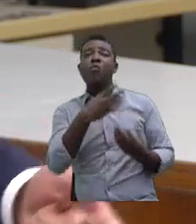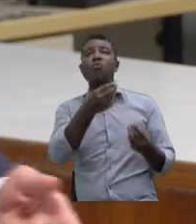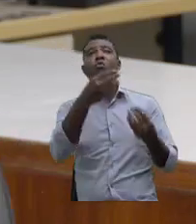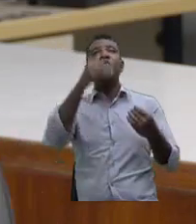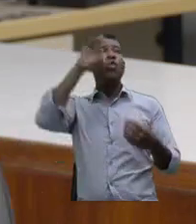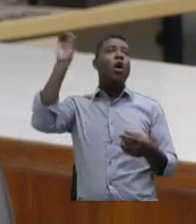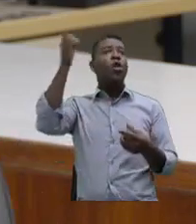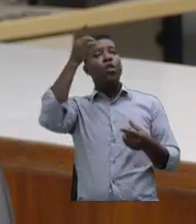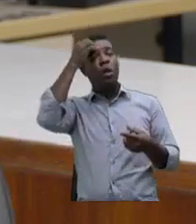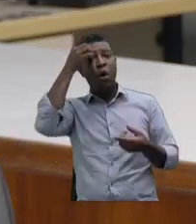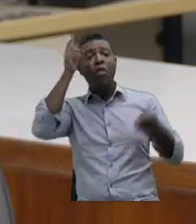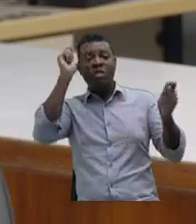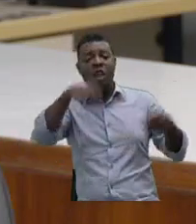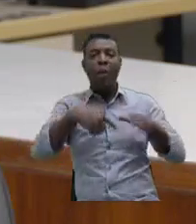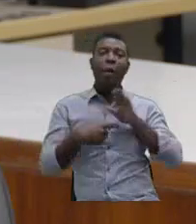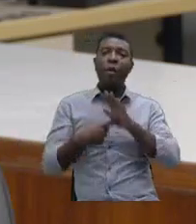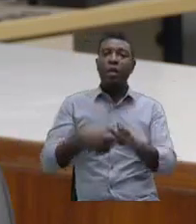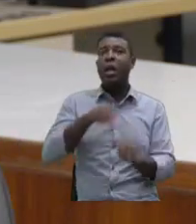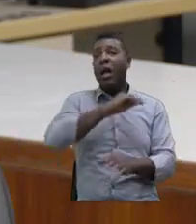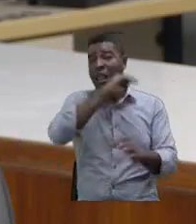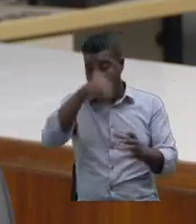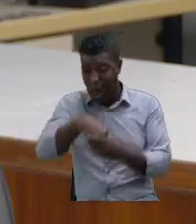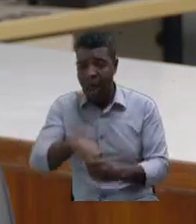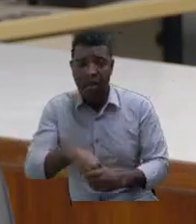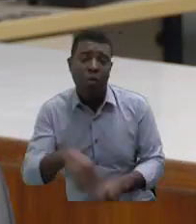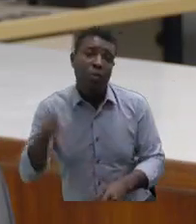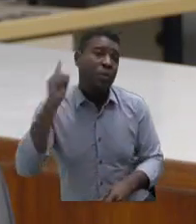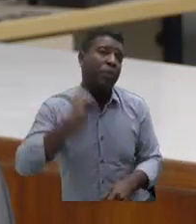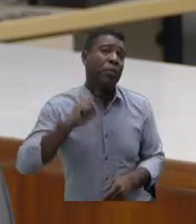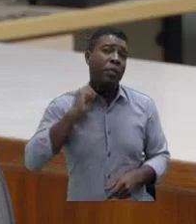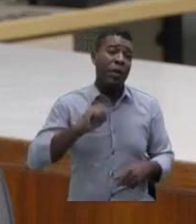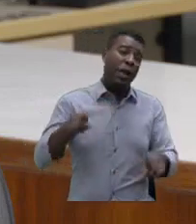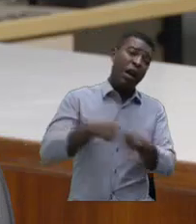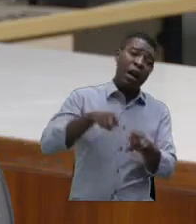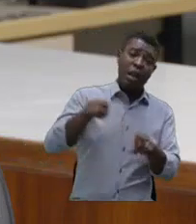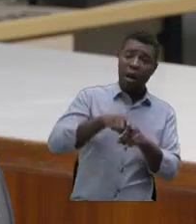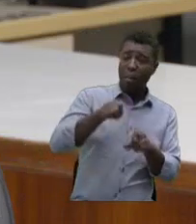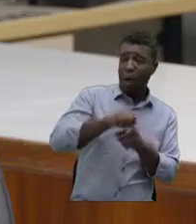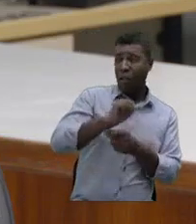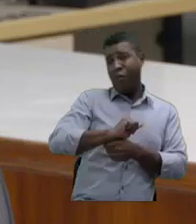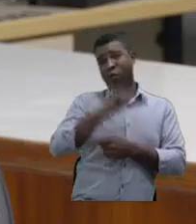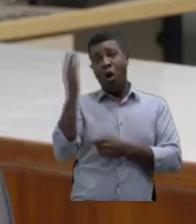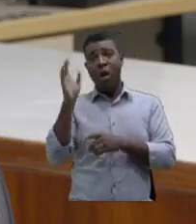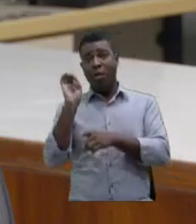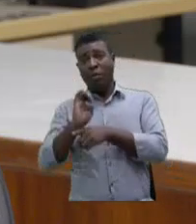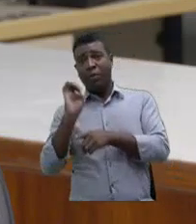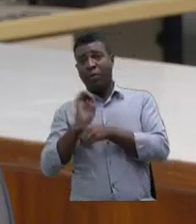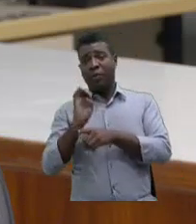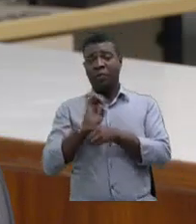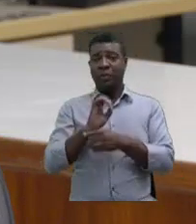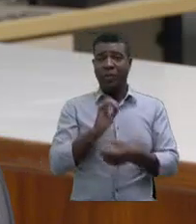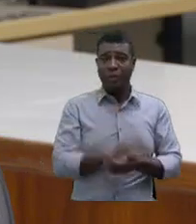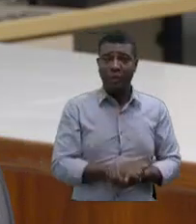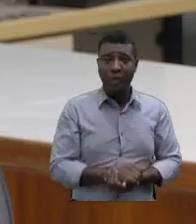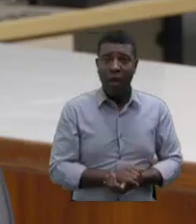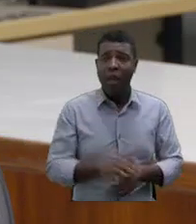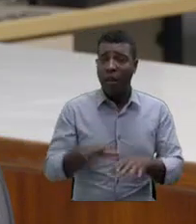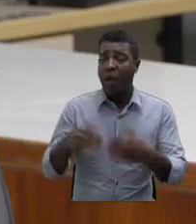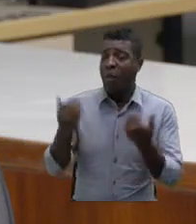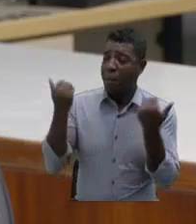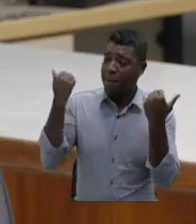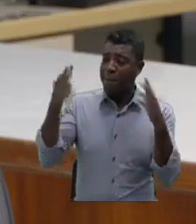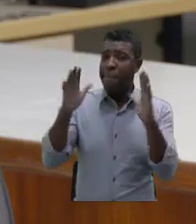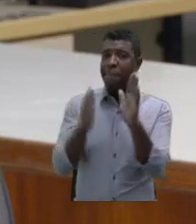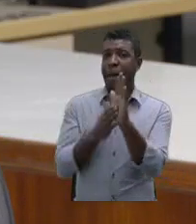muito pode mostrar dentro de Minas Gerais e fora do nosso estado. Então, parabéns pela sua